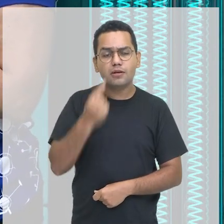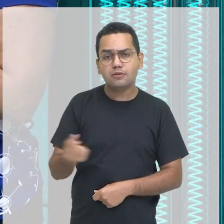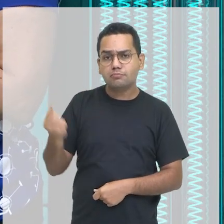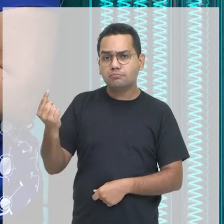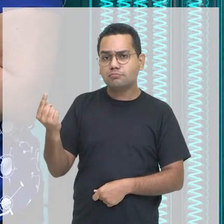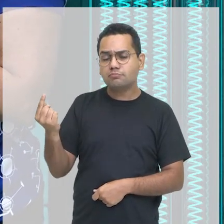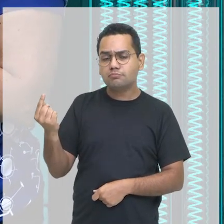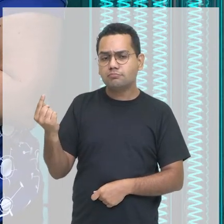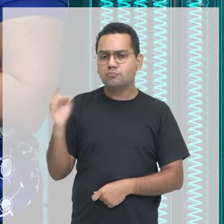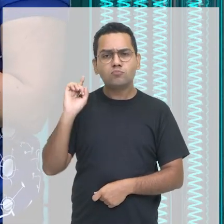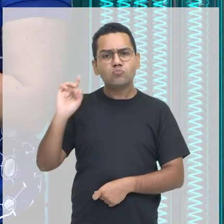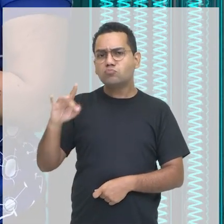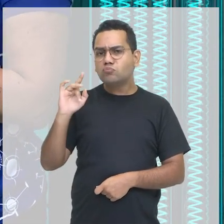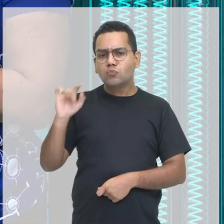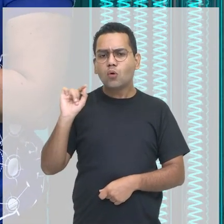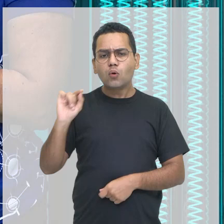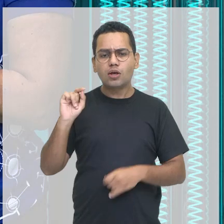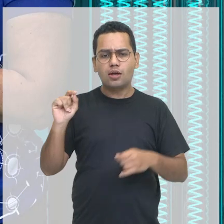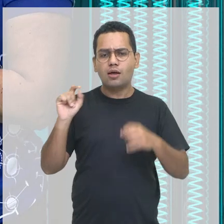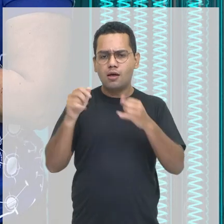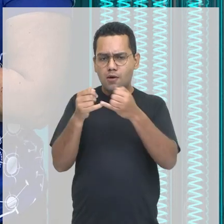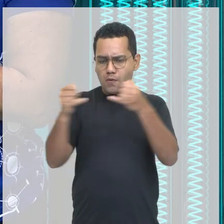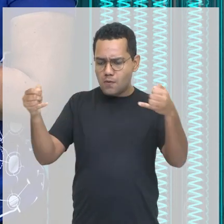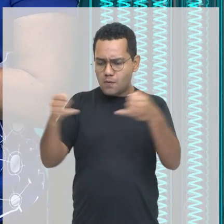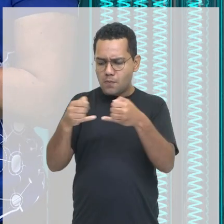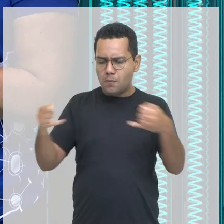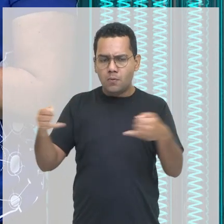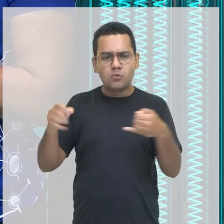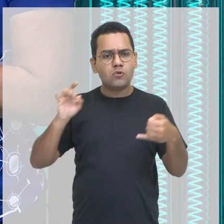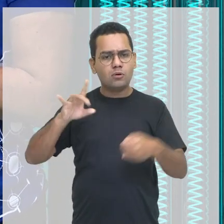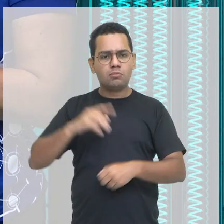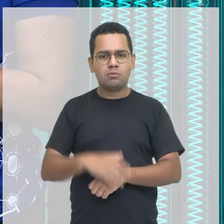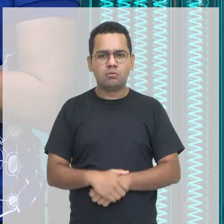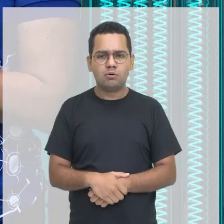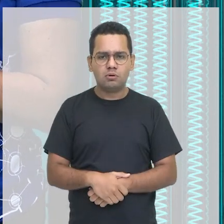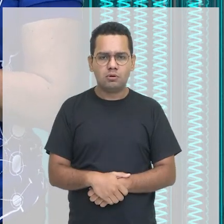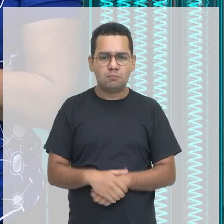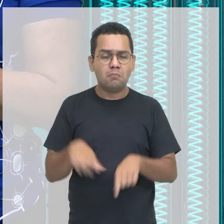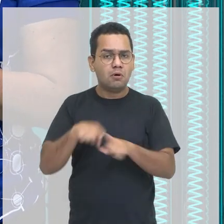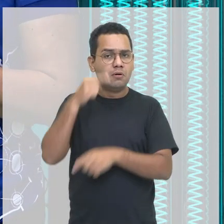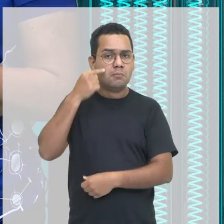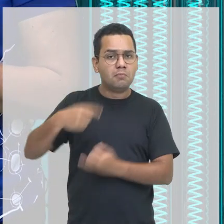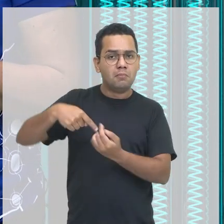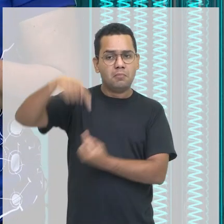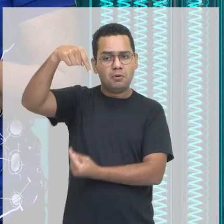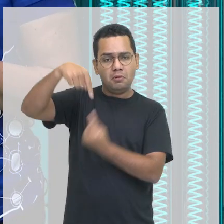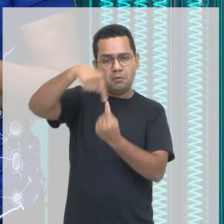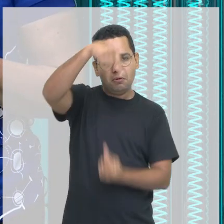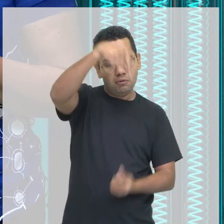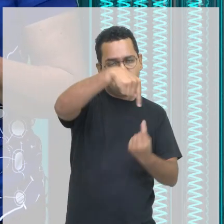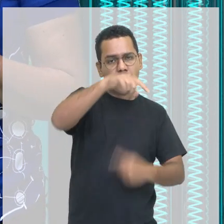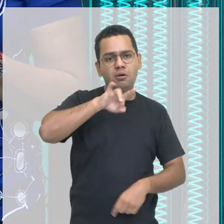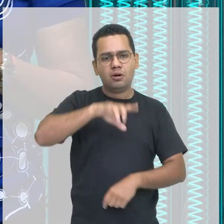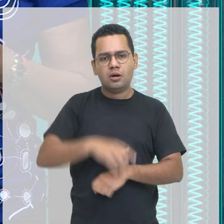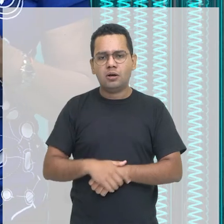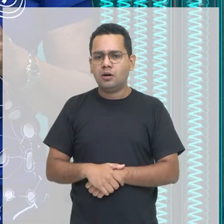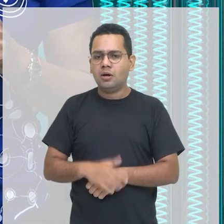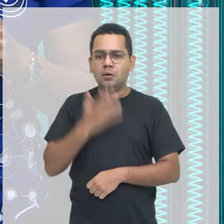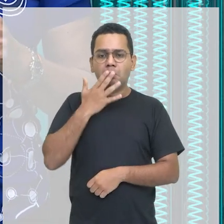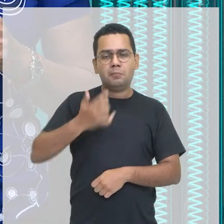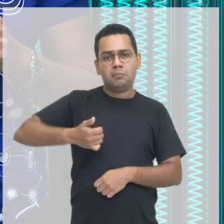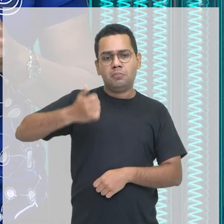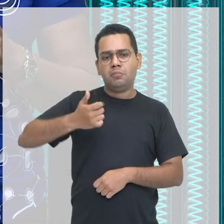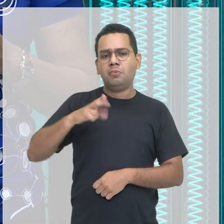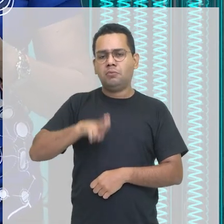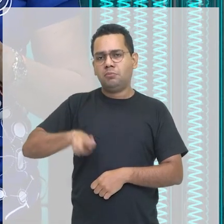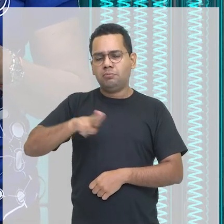só, aqui linhas, né, horizontais e aqui linhas verticais, e utilizou as cores primárias, como vocês